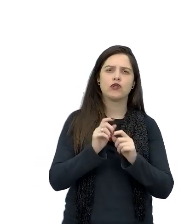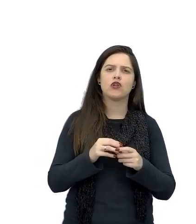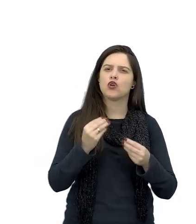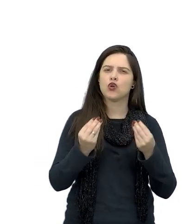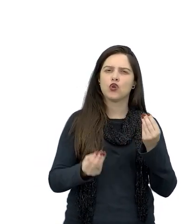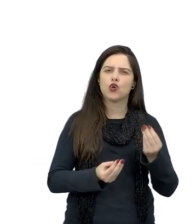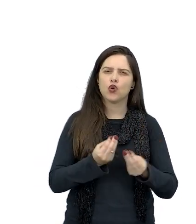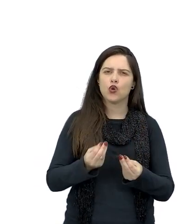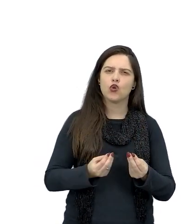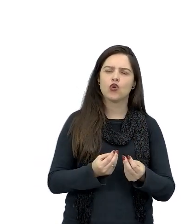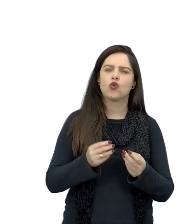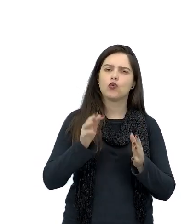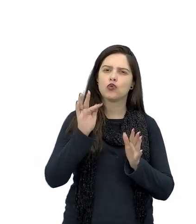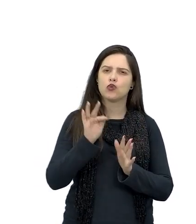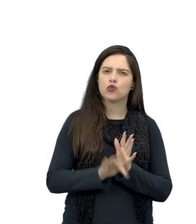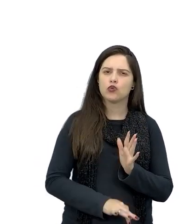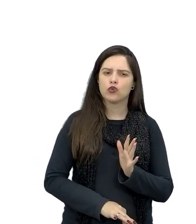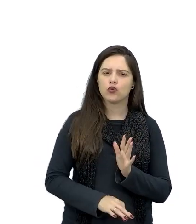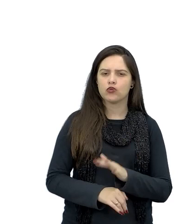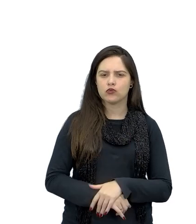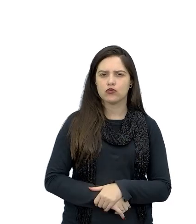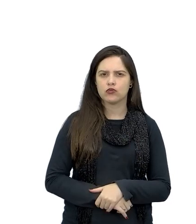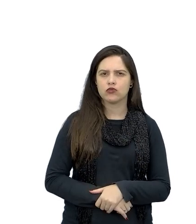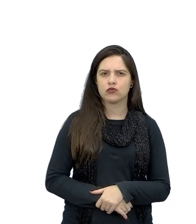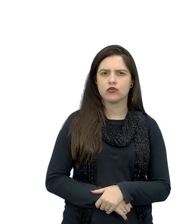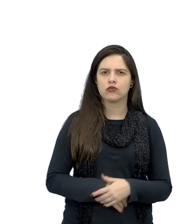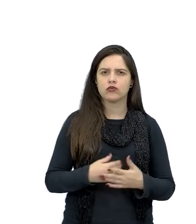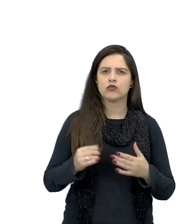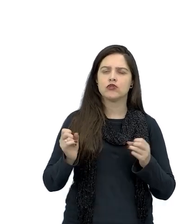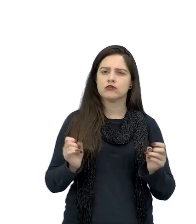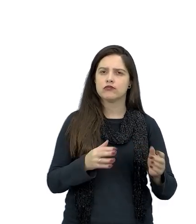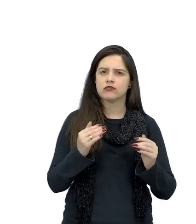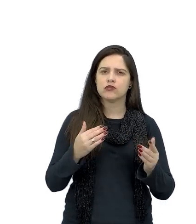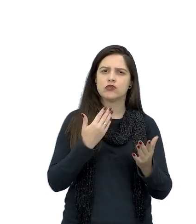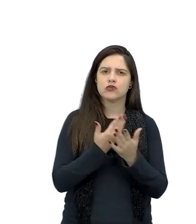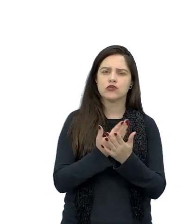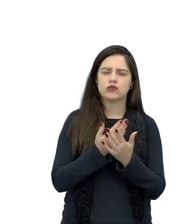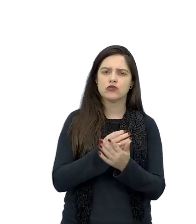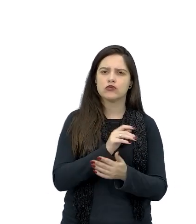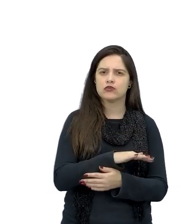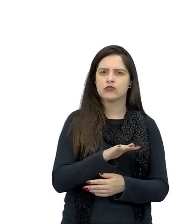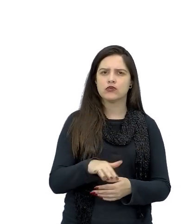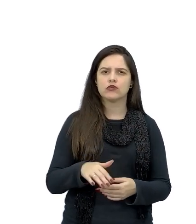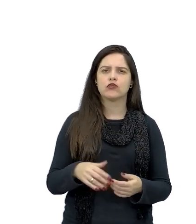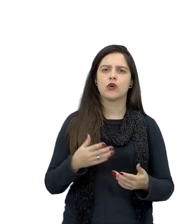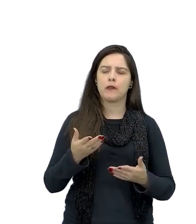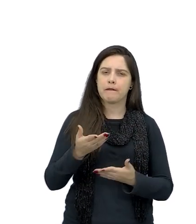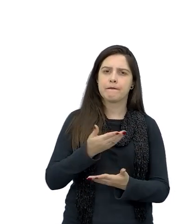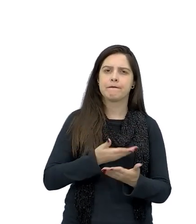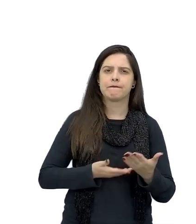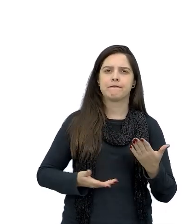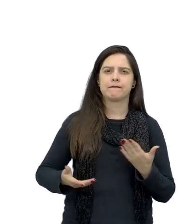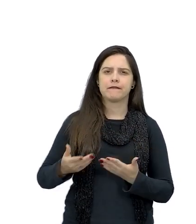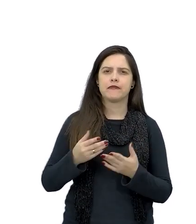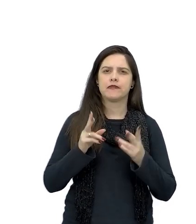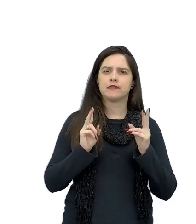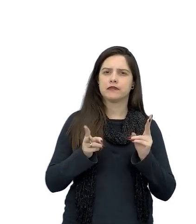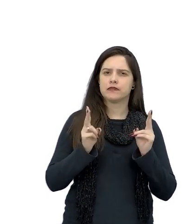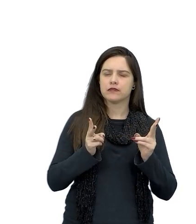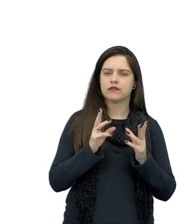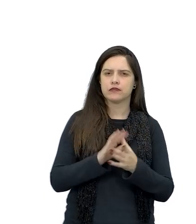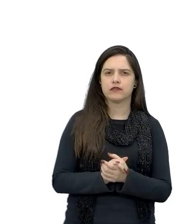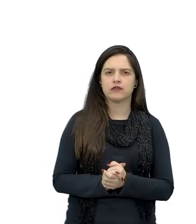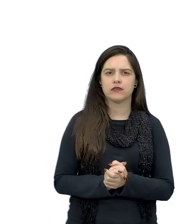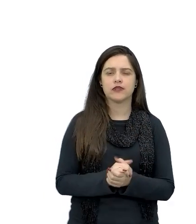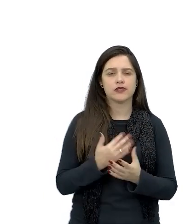uma foto do texto da produção do estudante e ser compartilhada aí no kit multimídia que nós temos